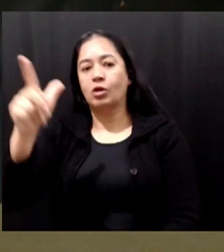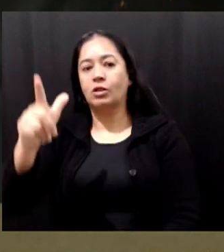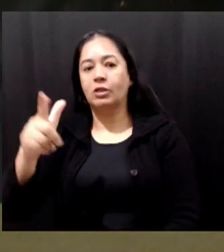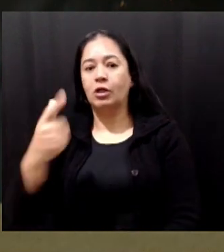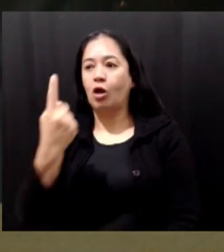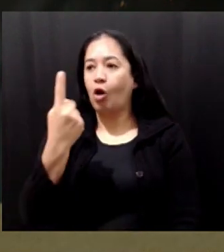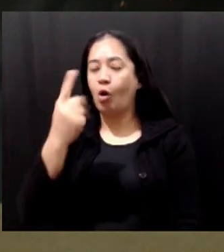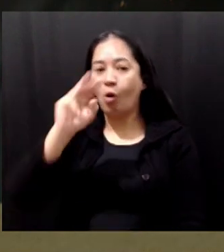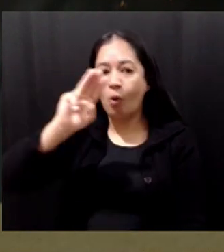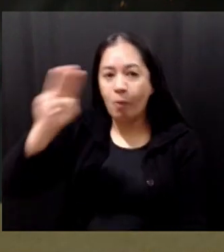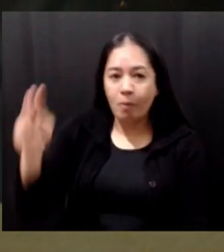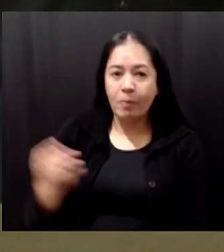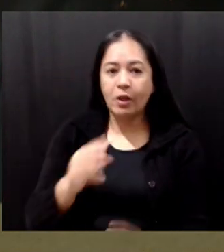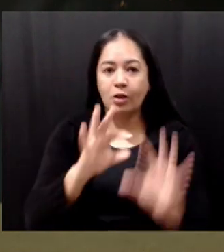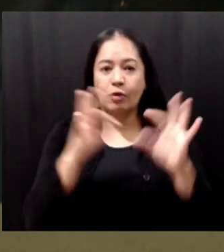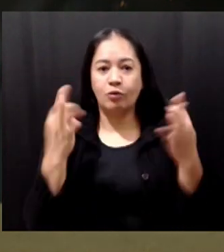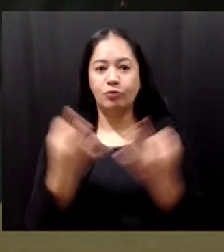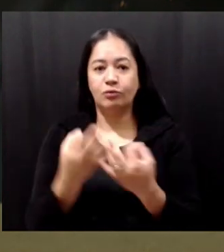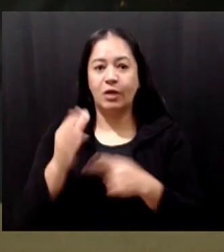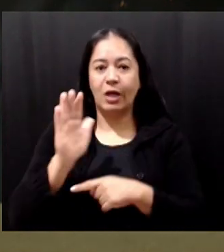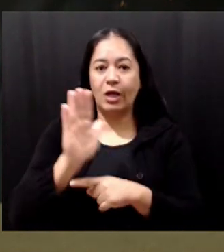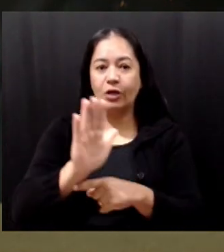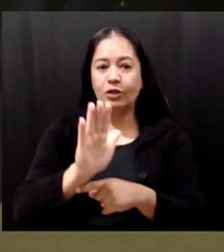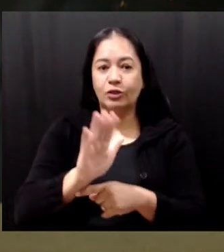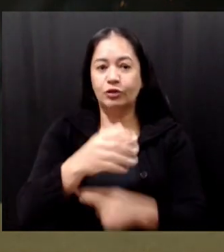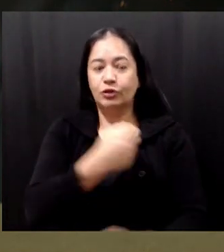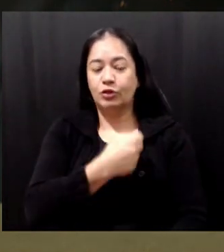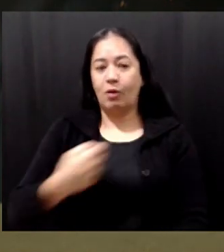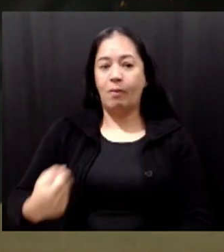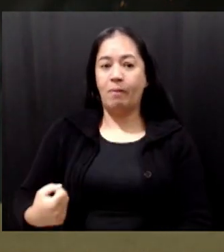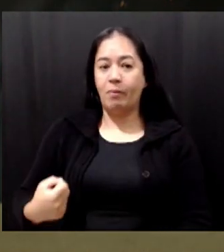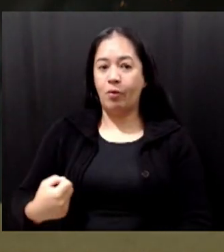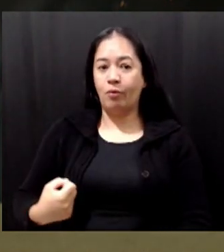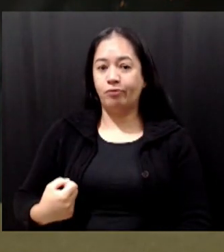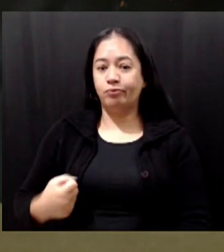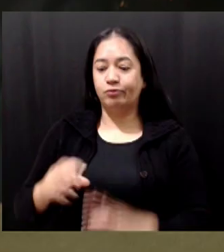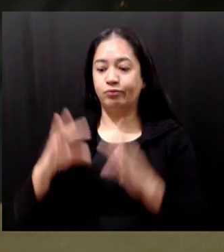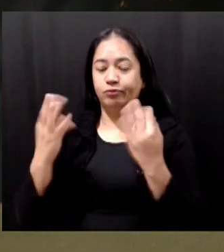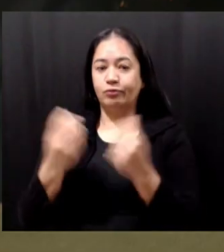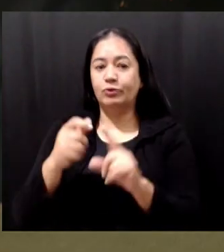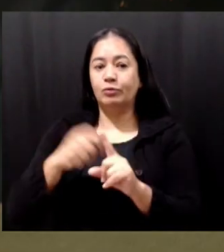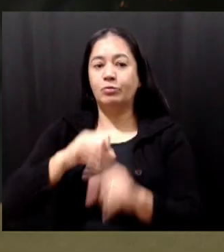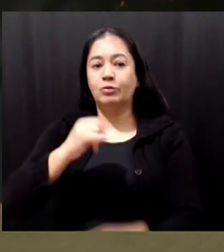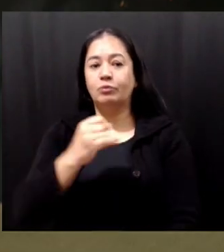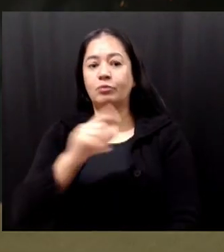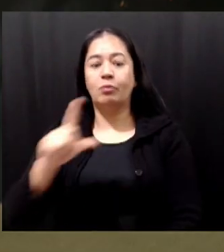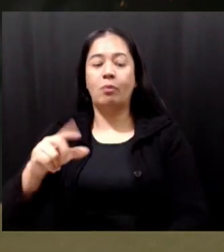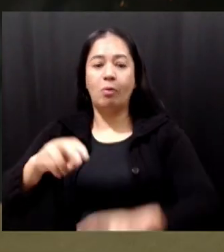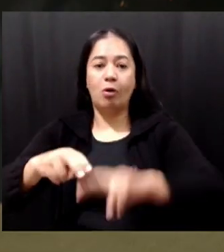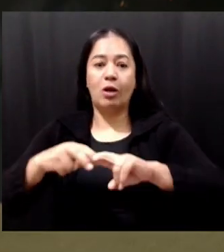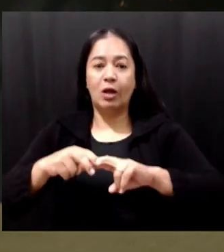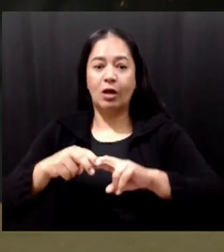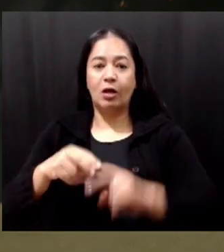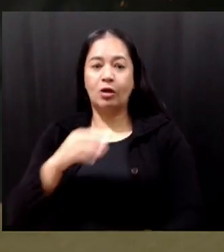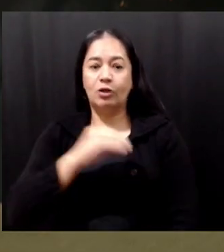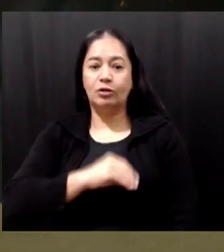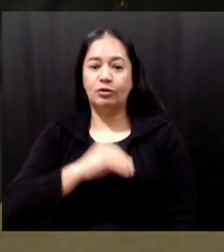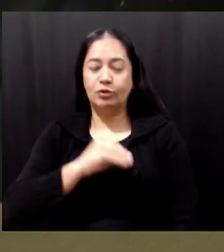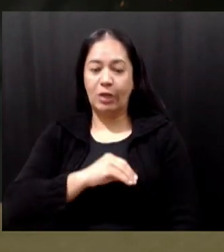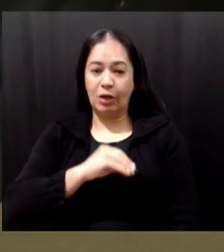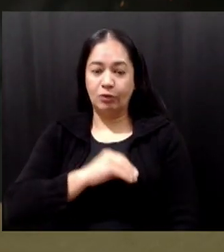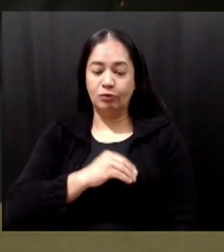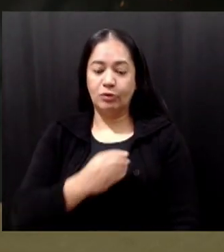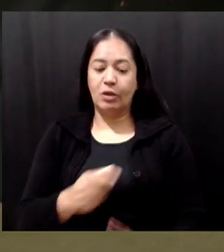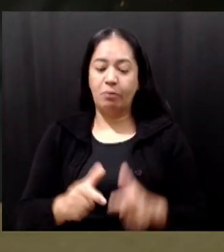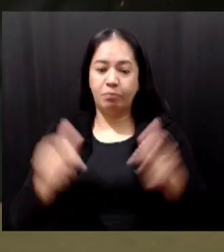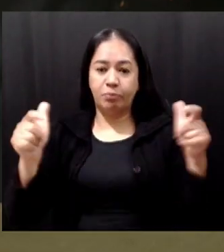de receber ajuda do programa Bolsa Família no mês de julho, graças ao aumento da renda do domicílio, segundo dados